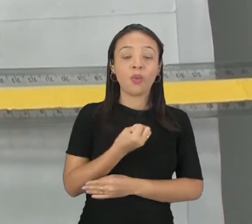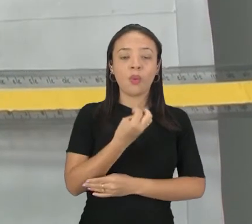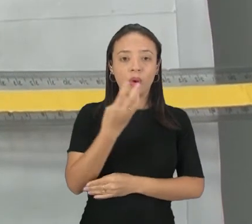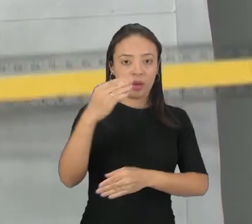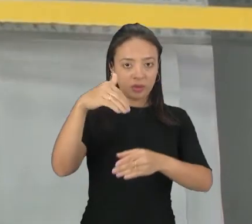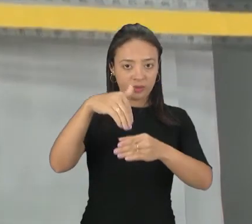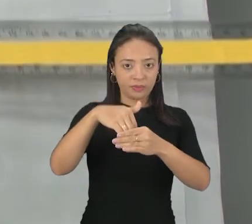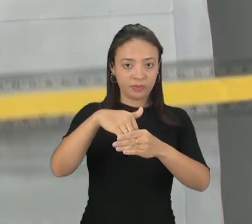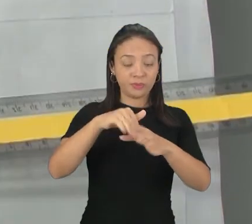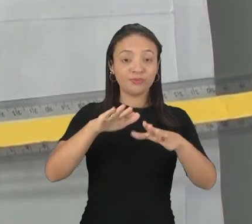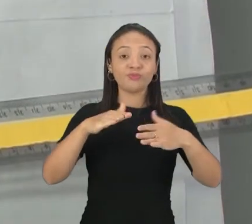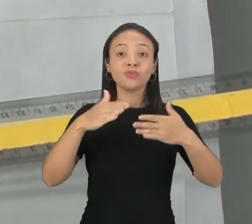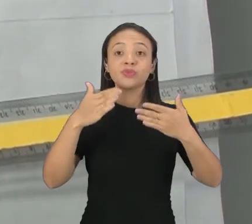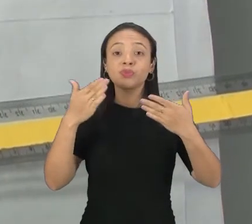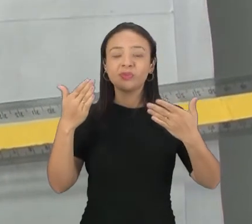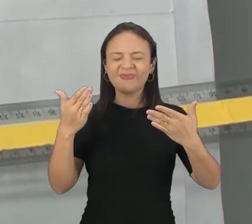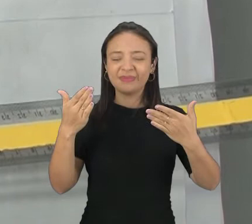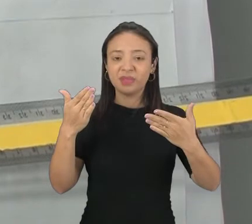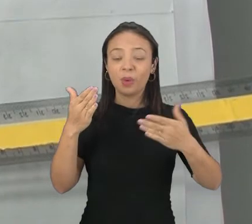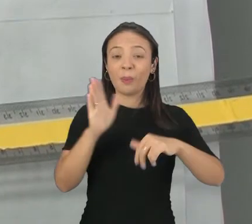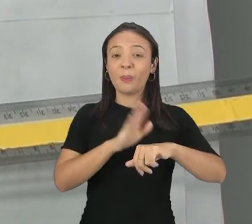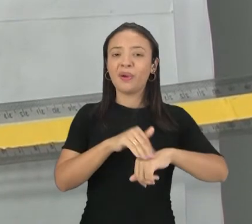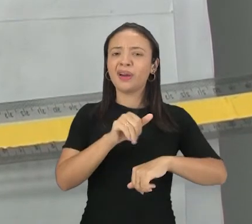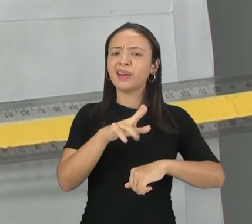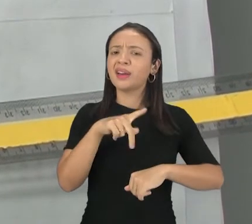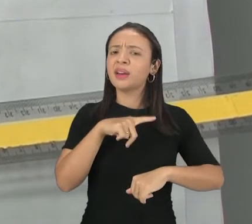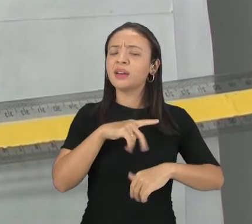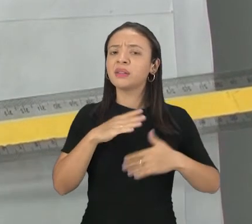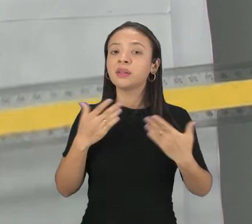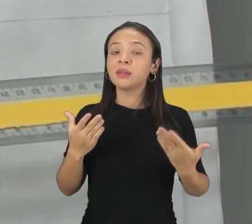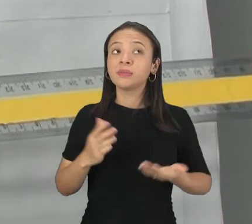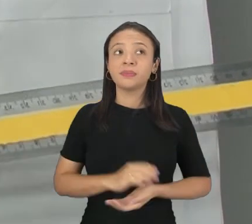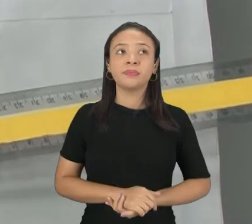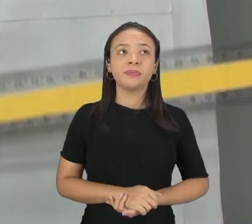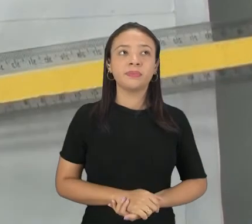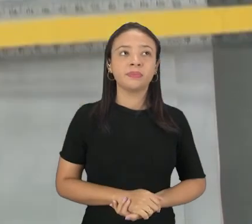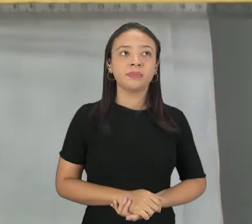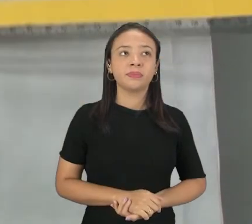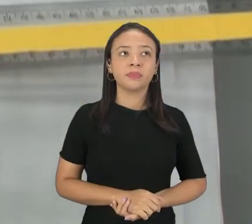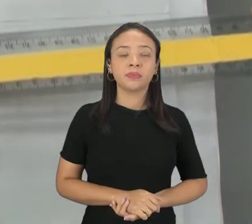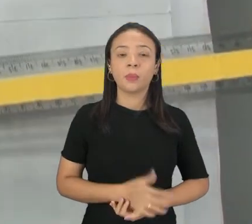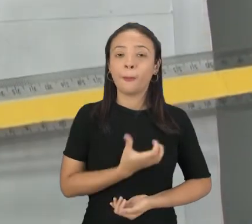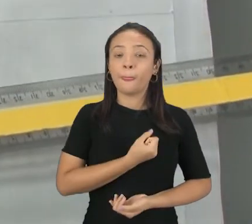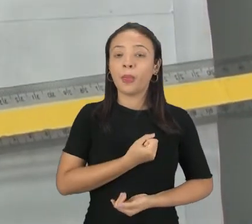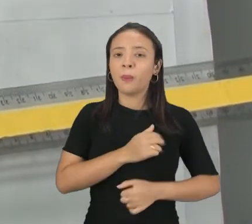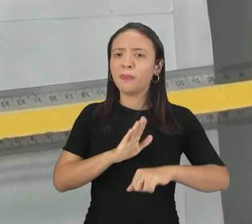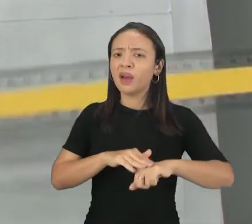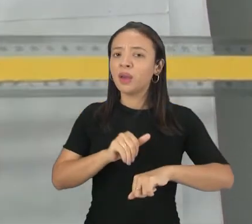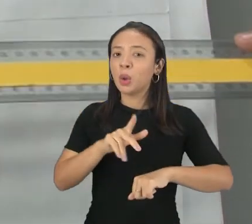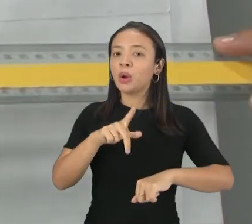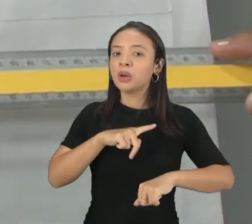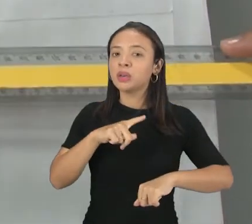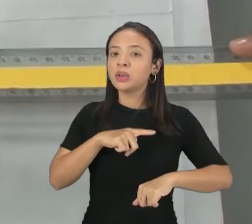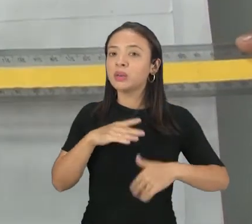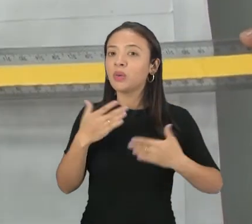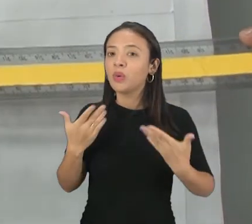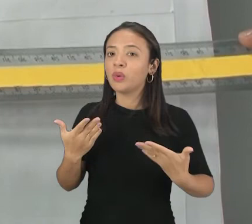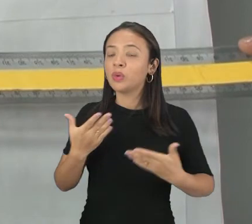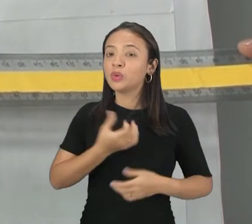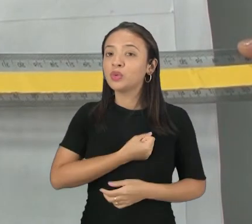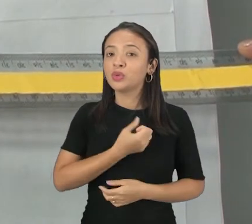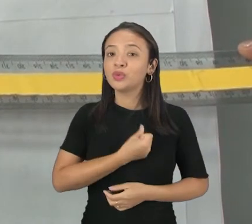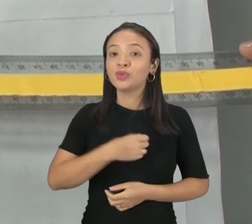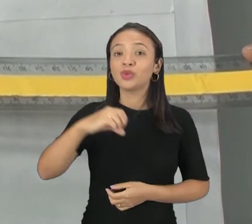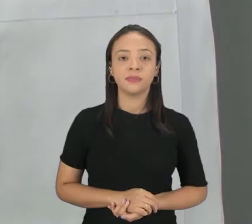quantidade na qual a quantidade maior que nós temos Vamos lá qual o número sim o maior que nós identificamos aqui